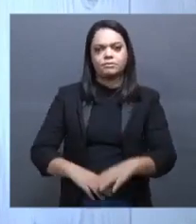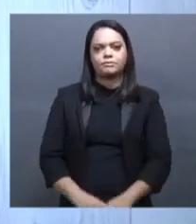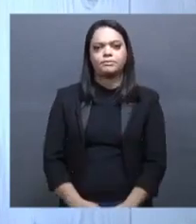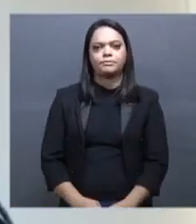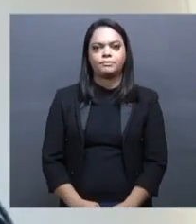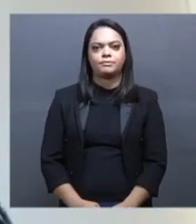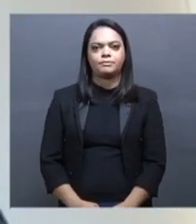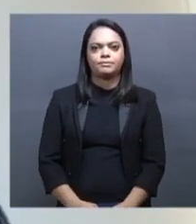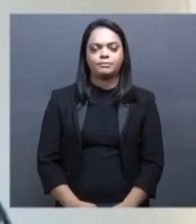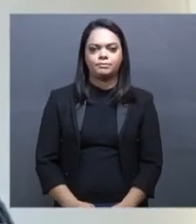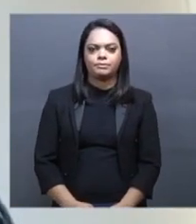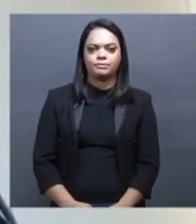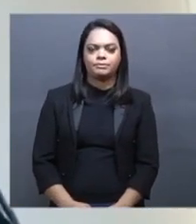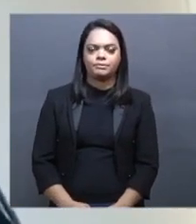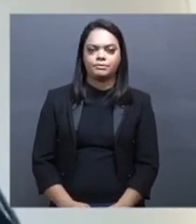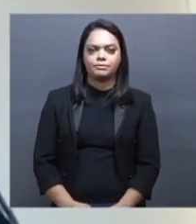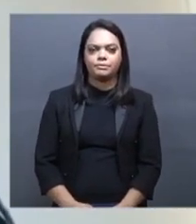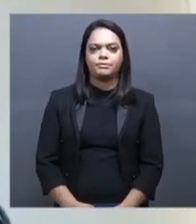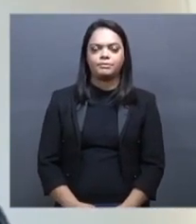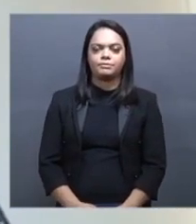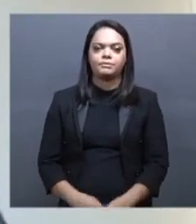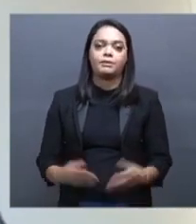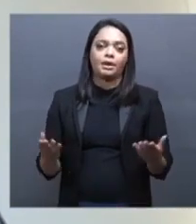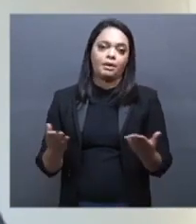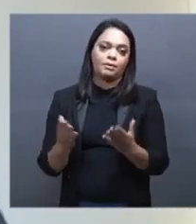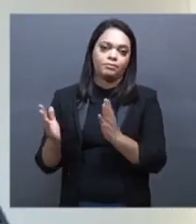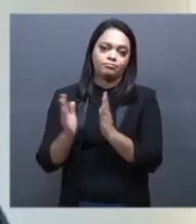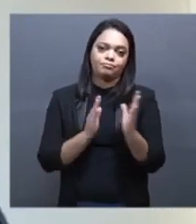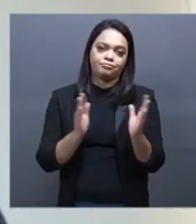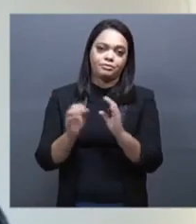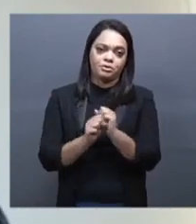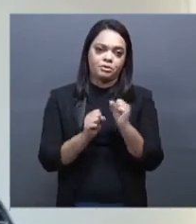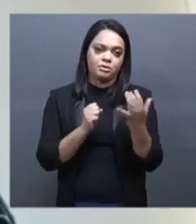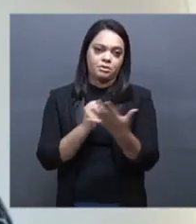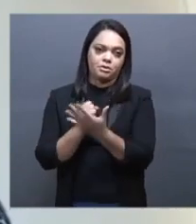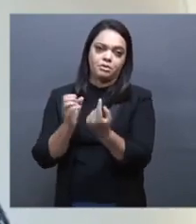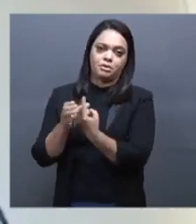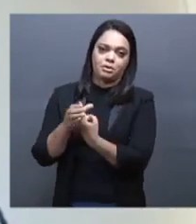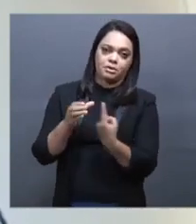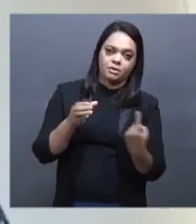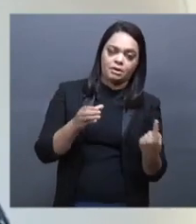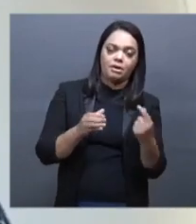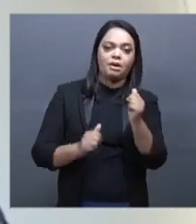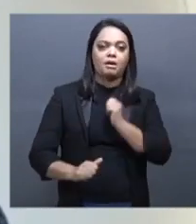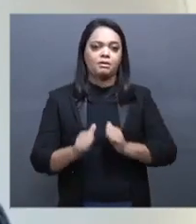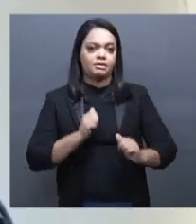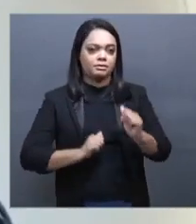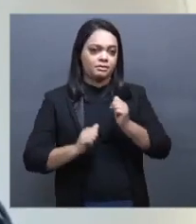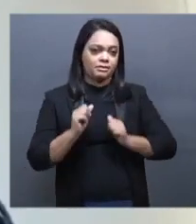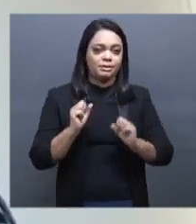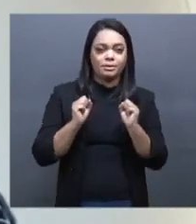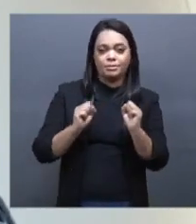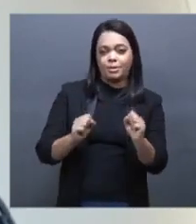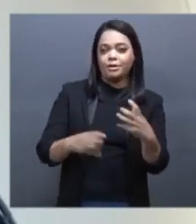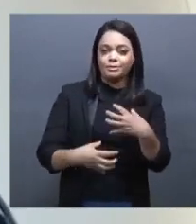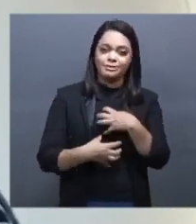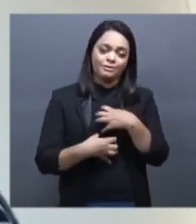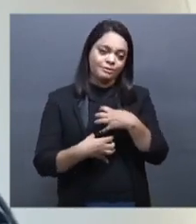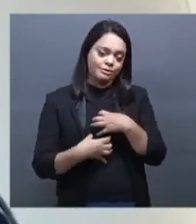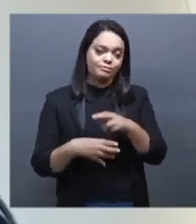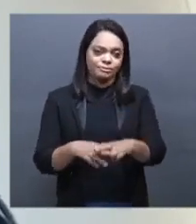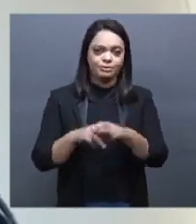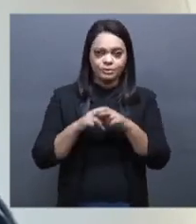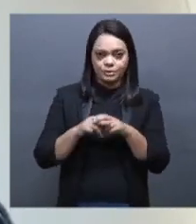UFO. Em tempos de pandemia e de isolamento social, a ansiedade pode tomar conta. Por